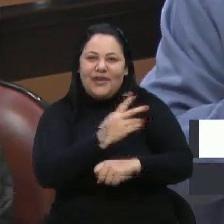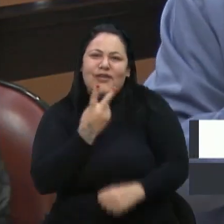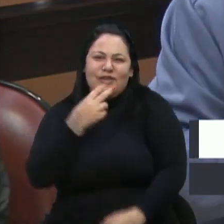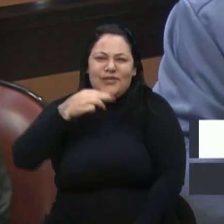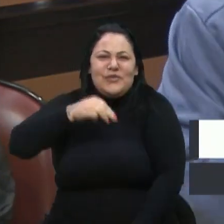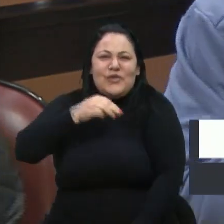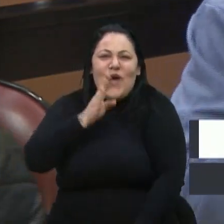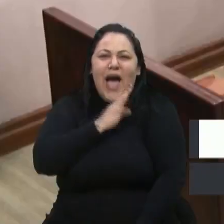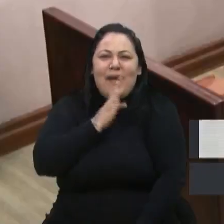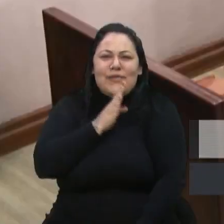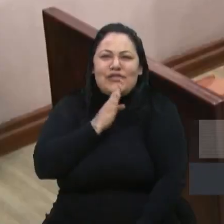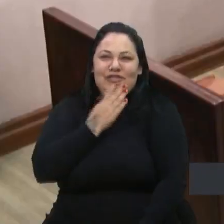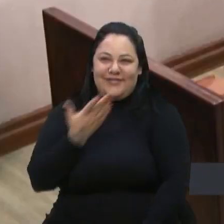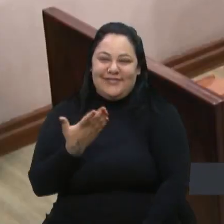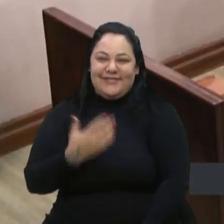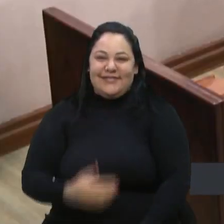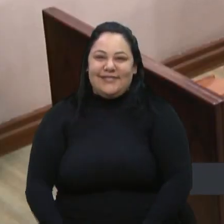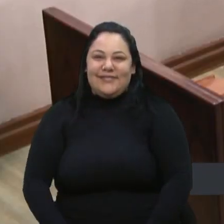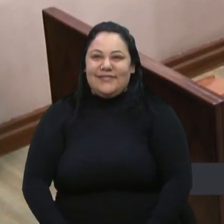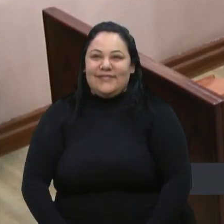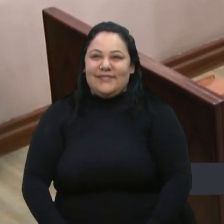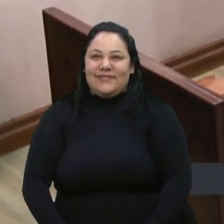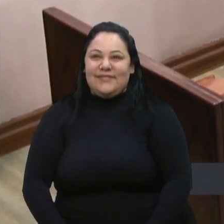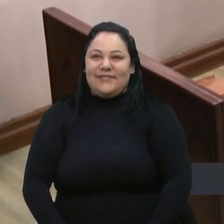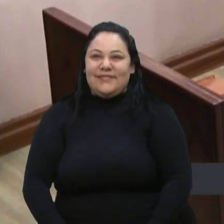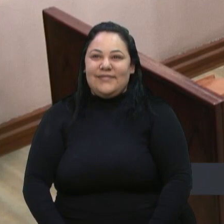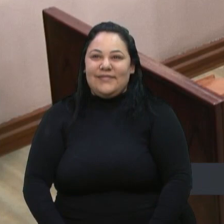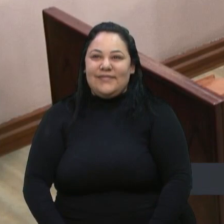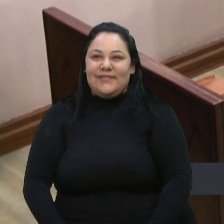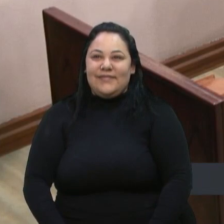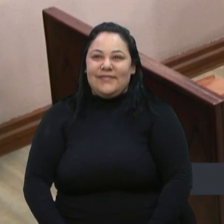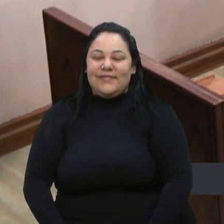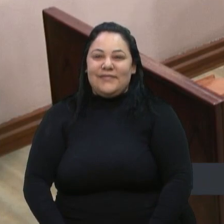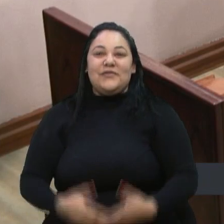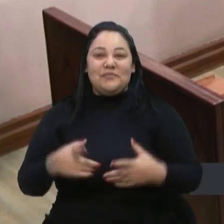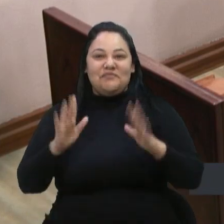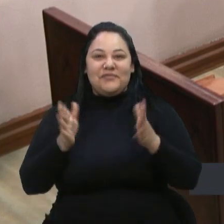minutos, professor. Aí. Está deferido e o senhor